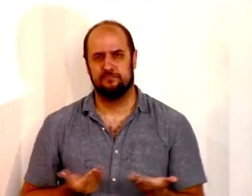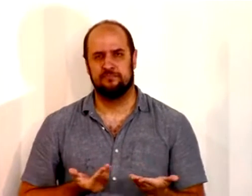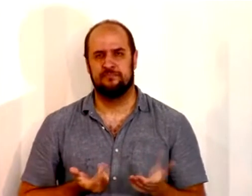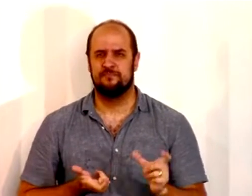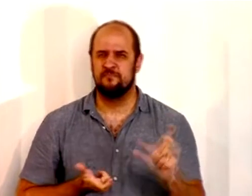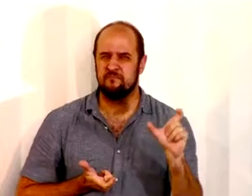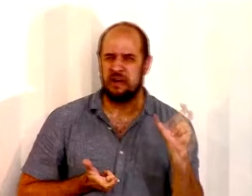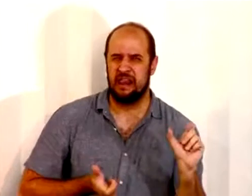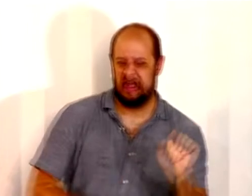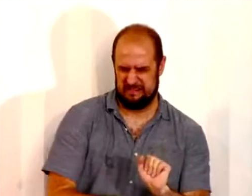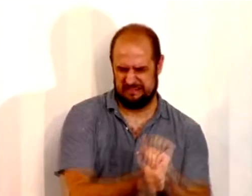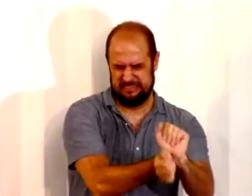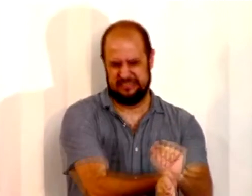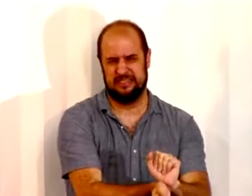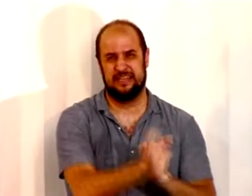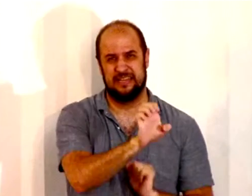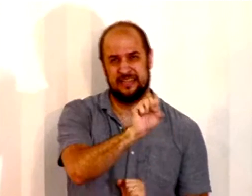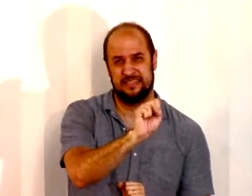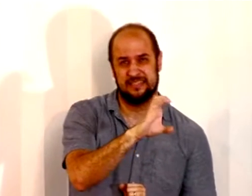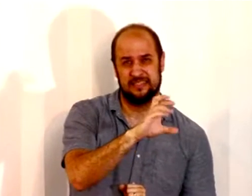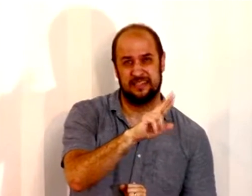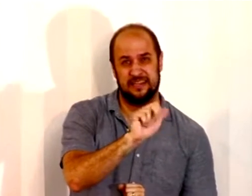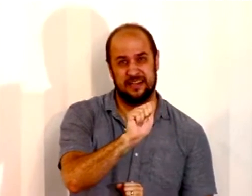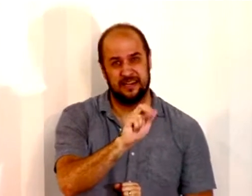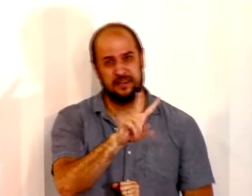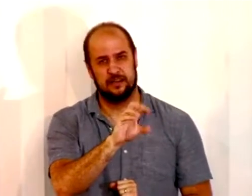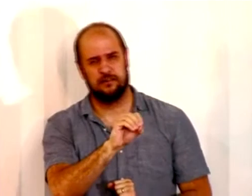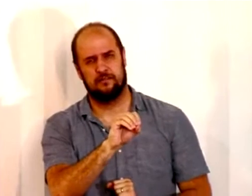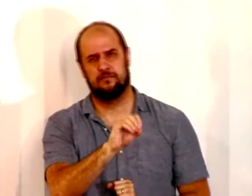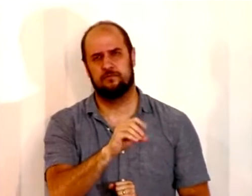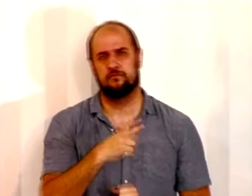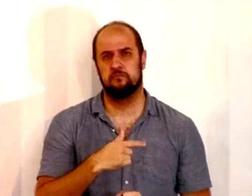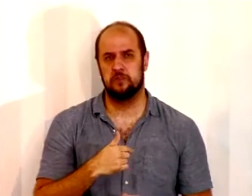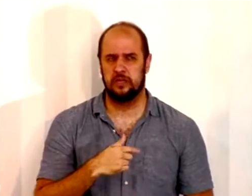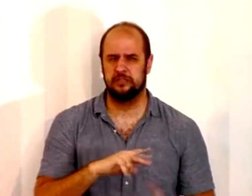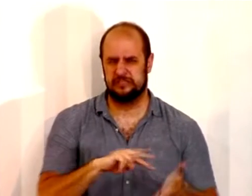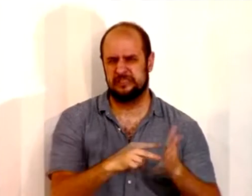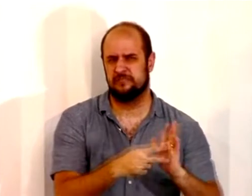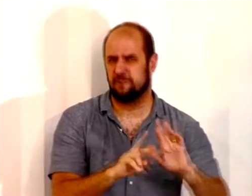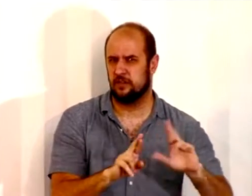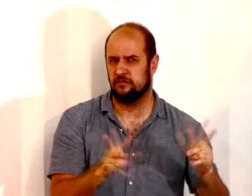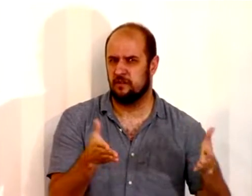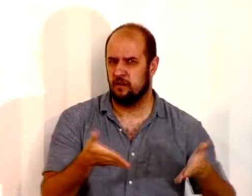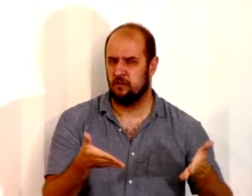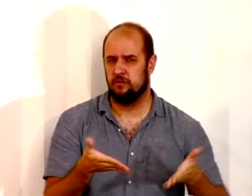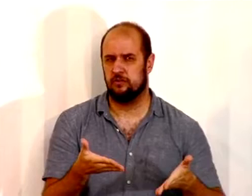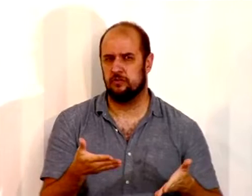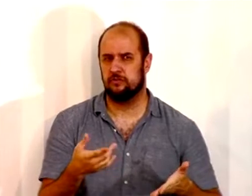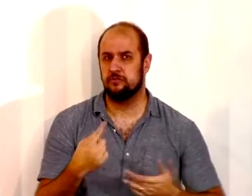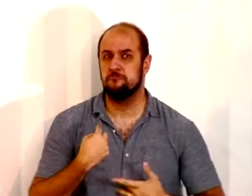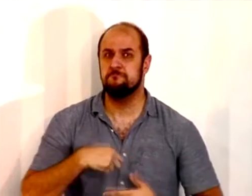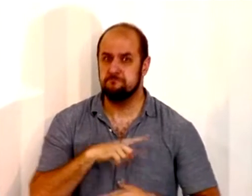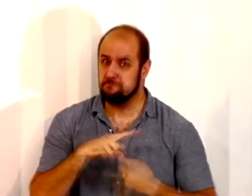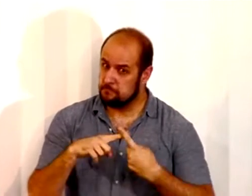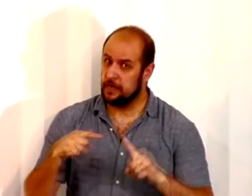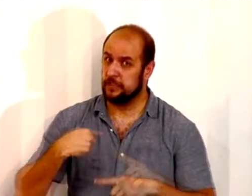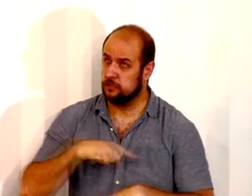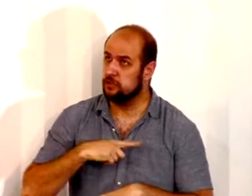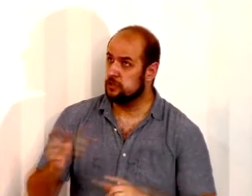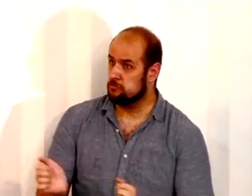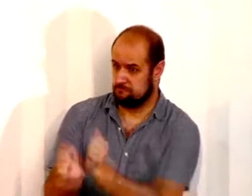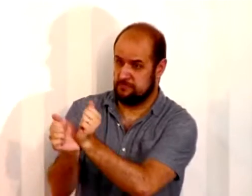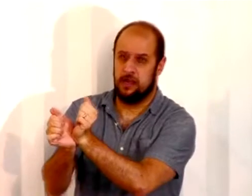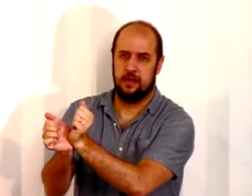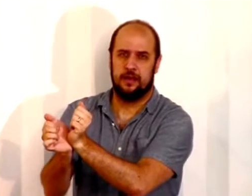escravo, para nós, ela ganha um outro sentido. Eu não tenho problema nenhum de dizer que eu sou escravo de Jesus. Mas Ele é um Senhor justo. Ele me